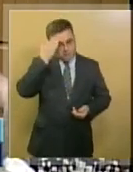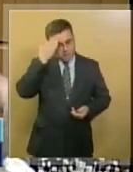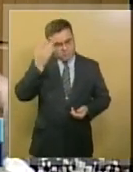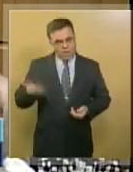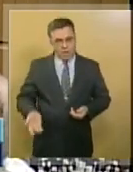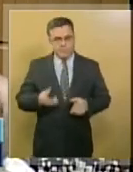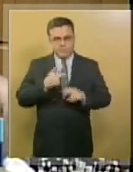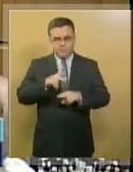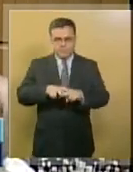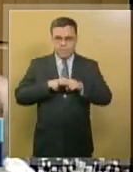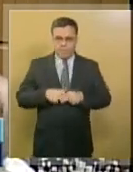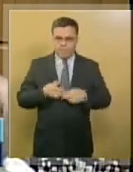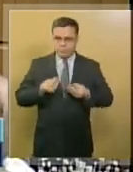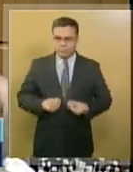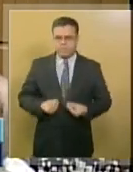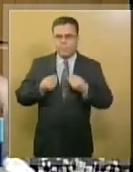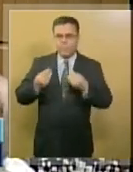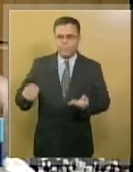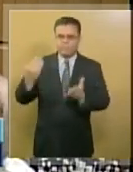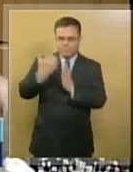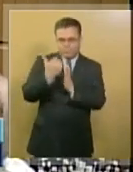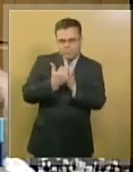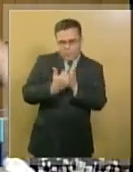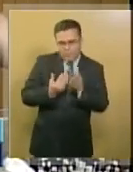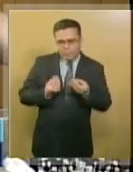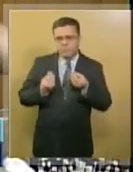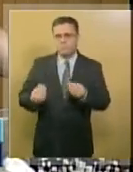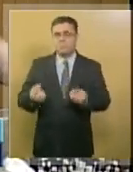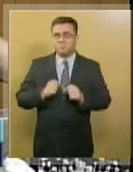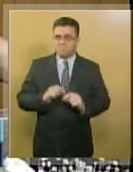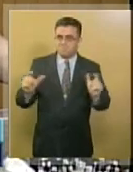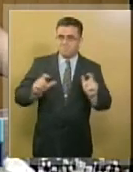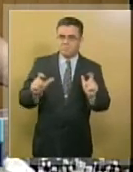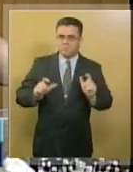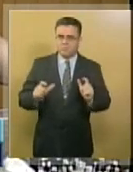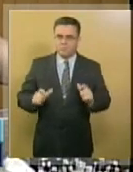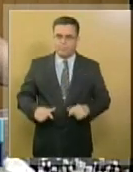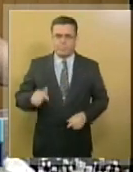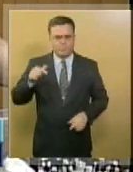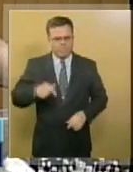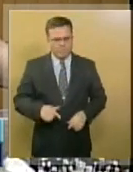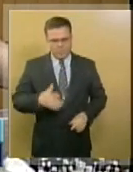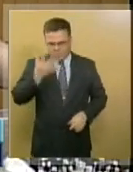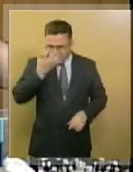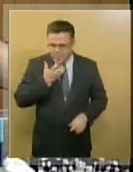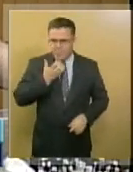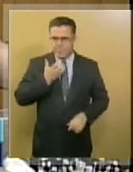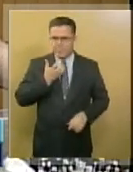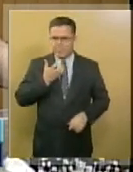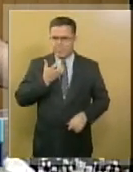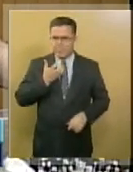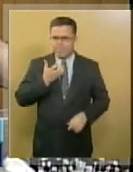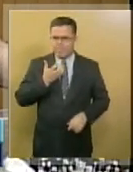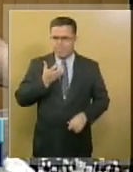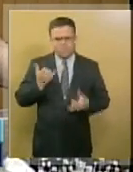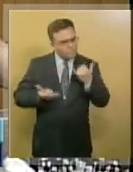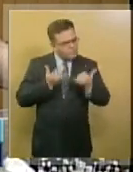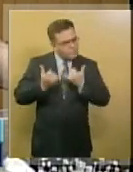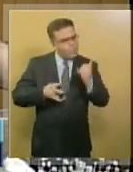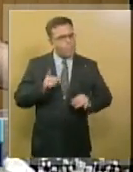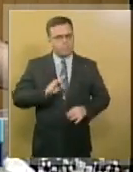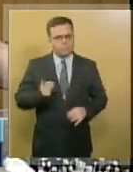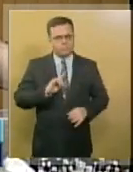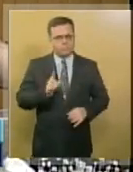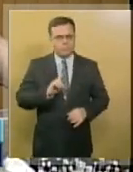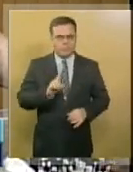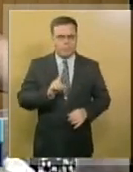que eu levei todo o material de início. Então, senhores, isso não é uma coisa que eu esteja aqui criando. Mas vamos aos